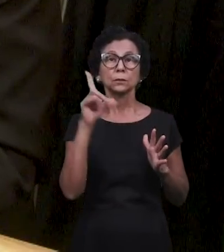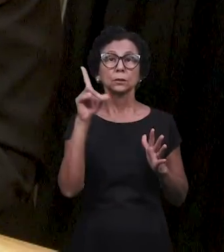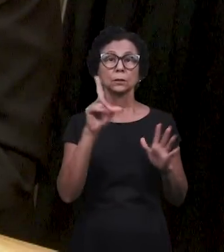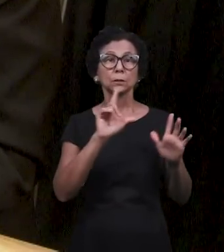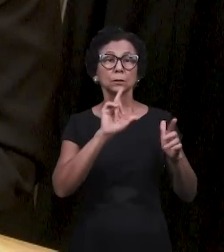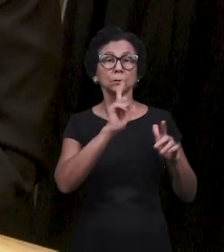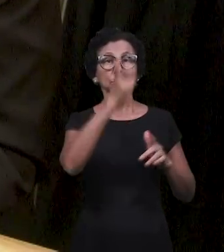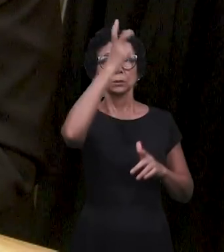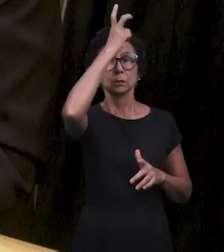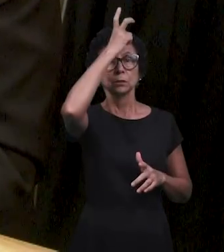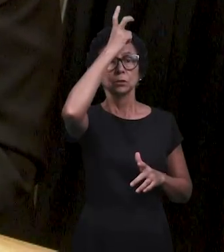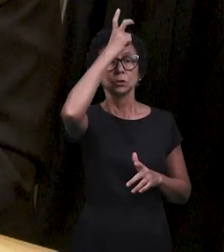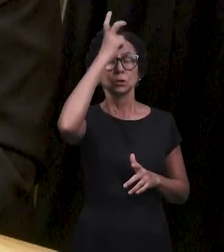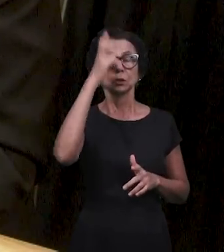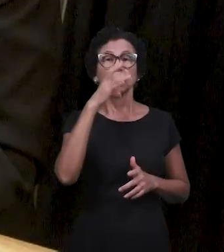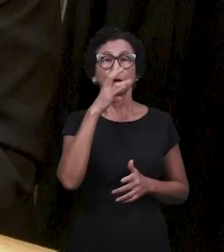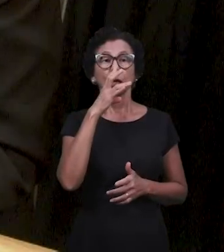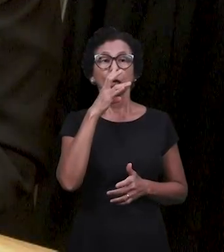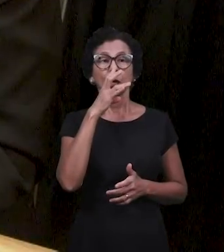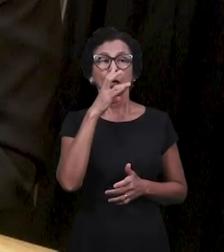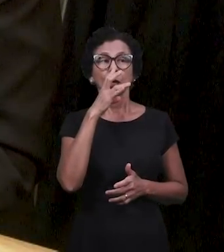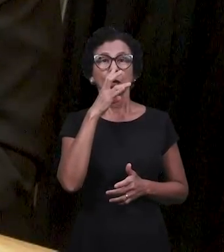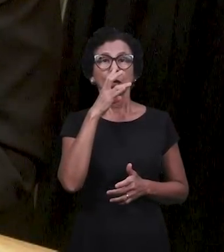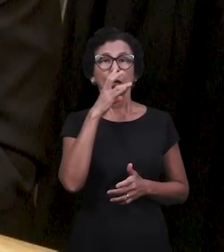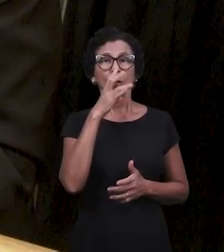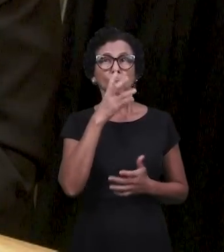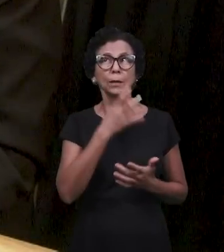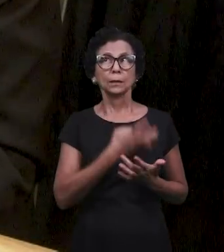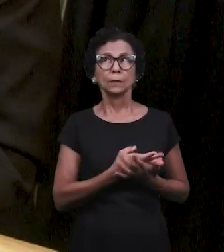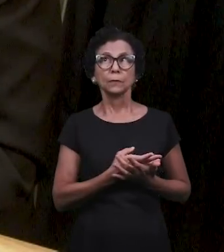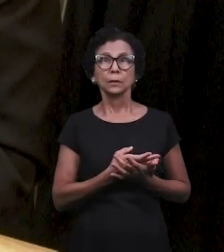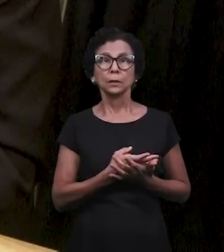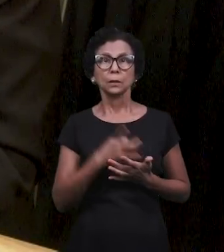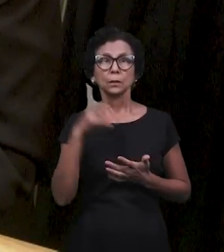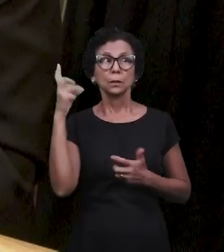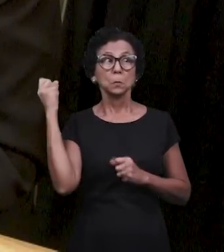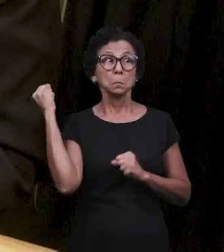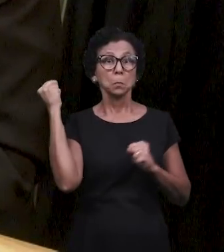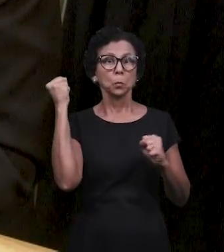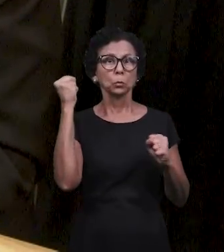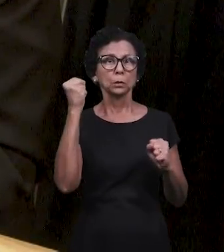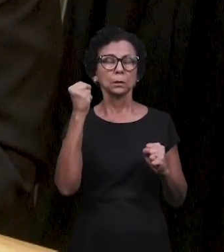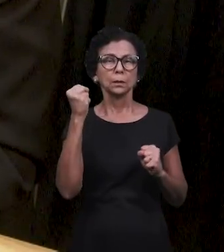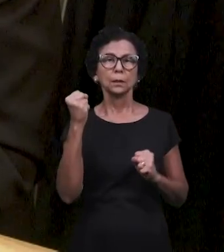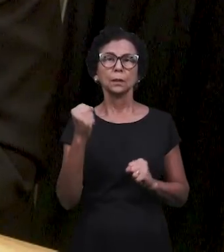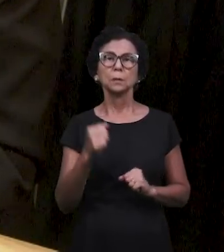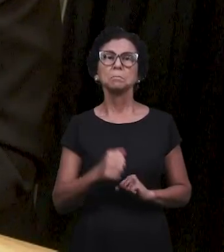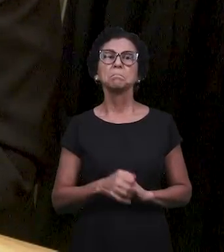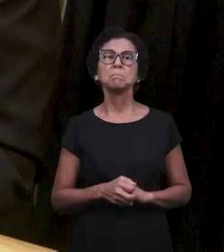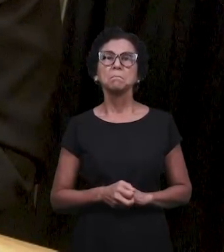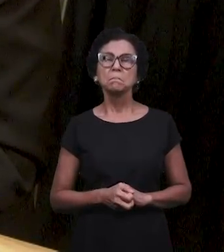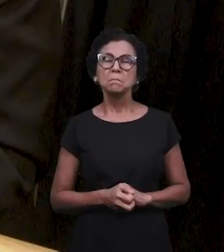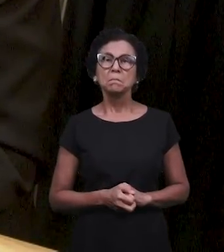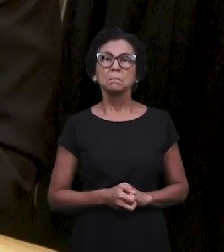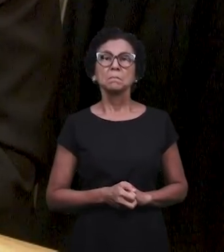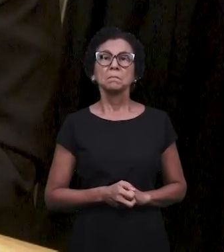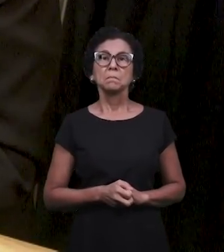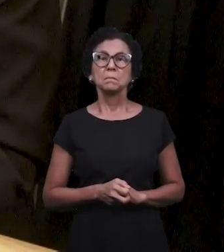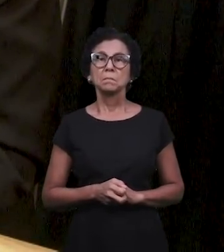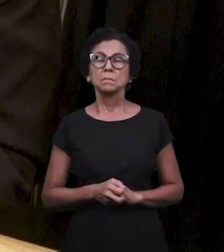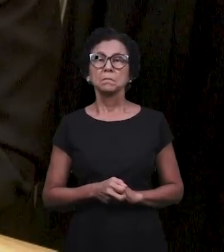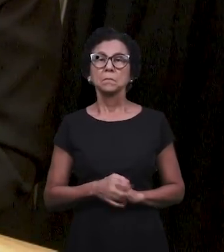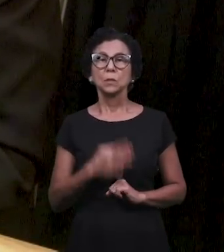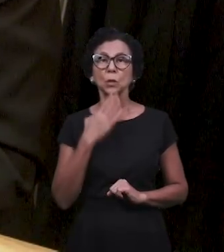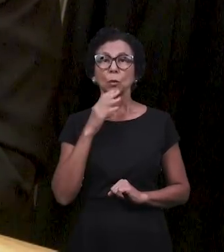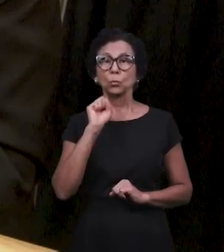Ele se maravilhou quando ele tomou conhecimento do poder de Deus, do que Deus havia feito. E ele confessa ali que não tinha Deus como